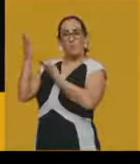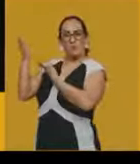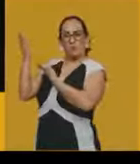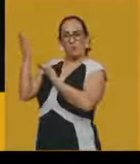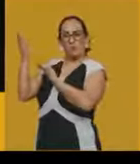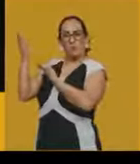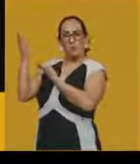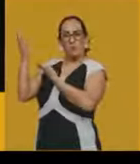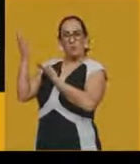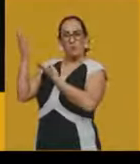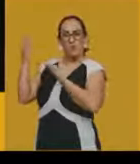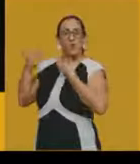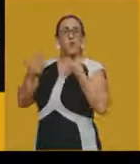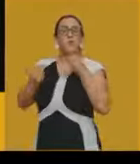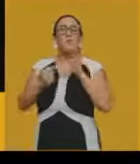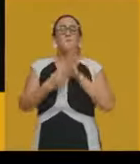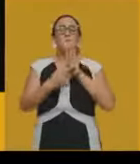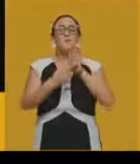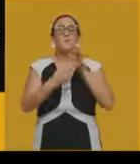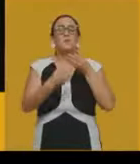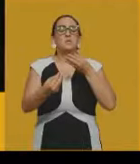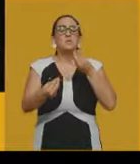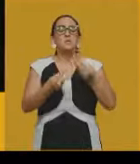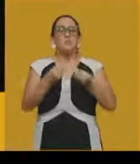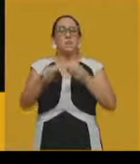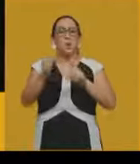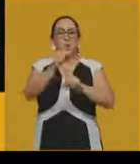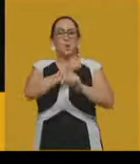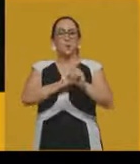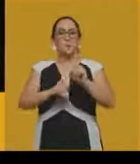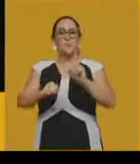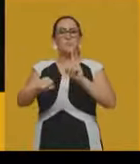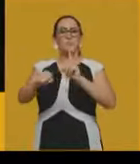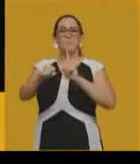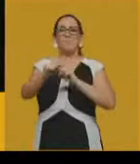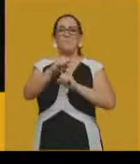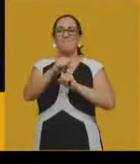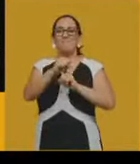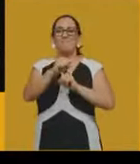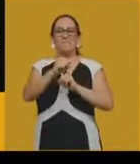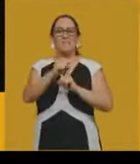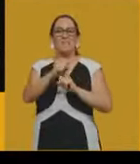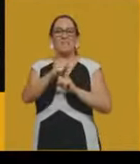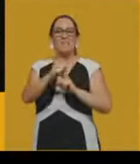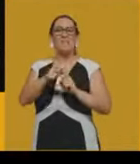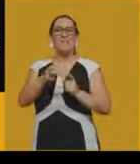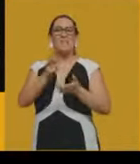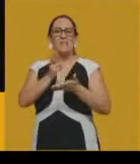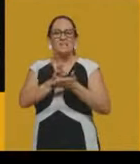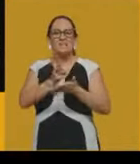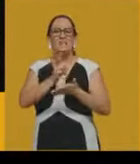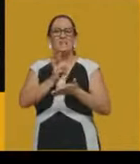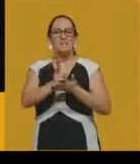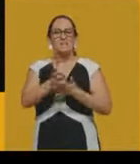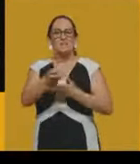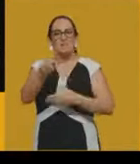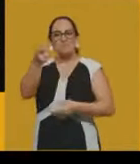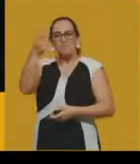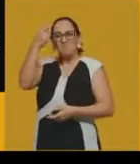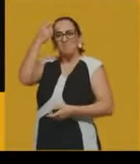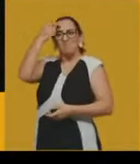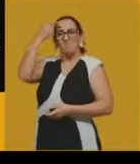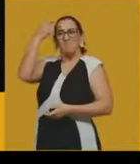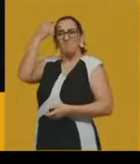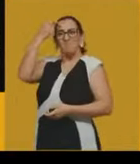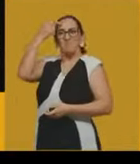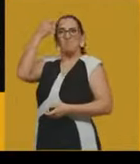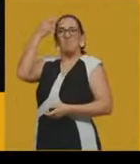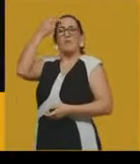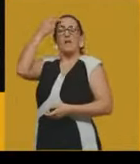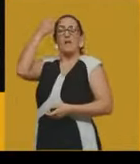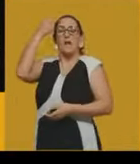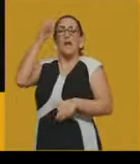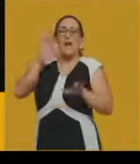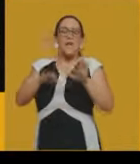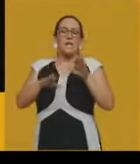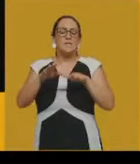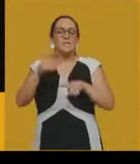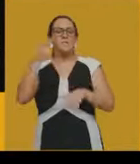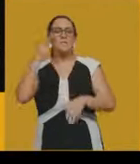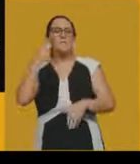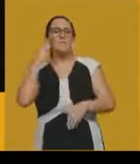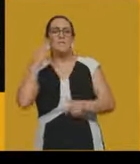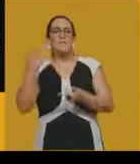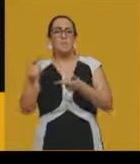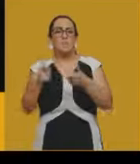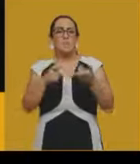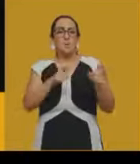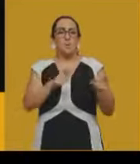sociedade. Então, se muitas vezes a gente pensa, né, ou ouve falar que não existe, né, que isso não está tão presente, mas é porque é